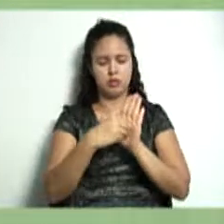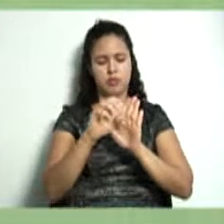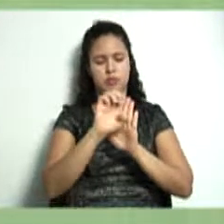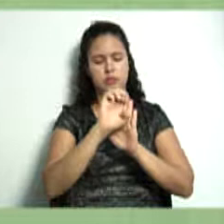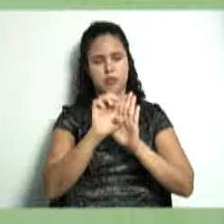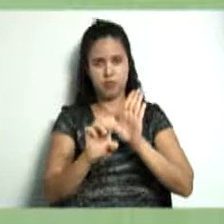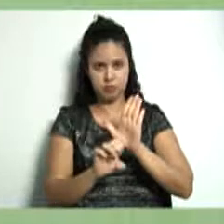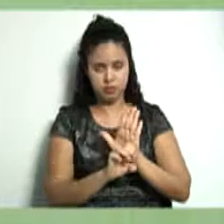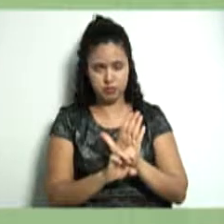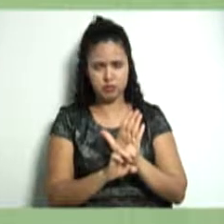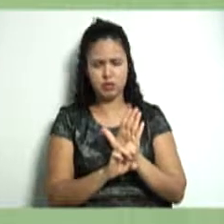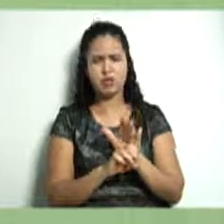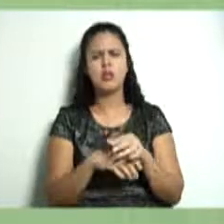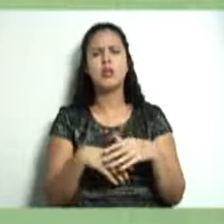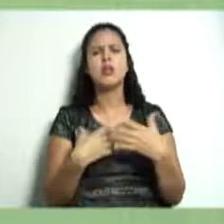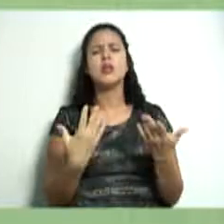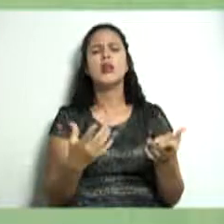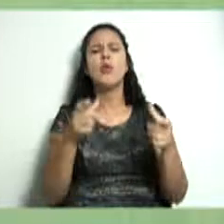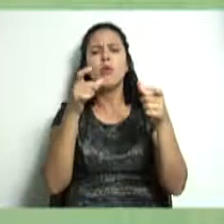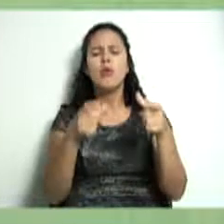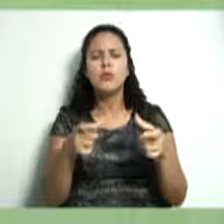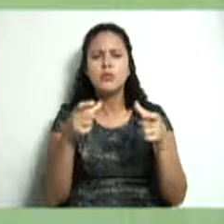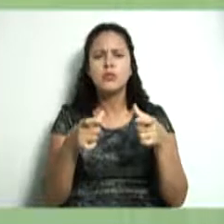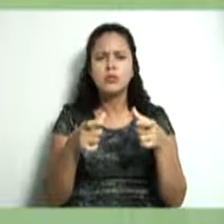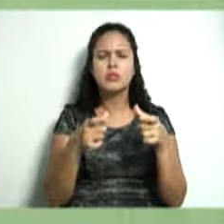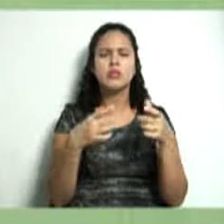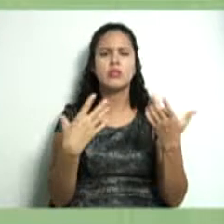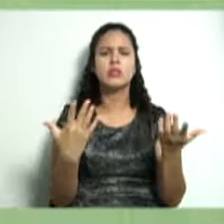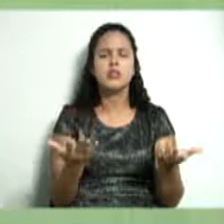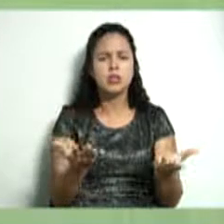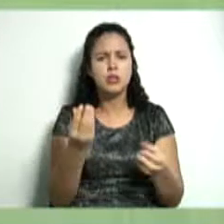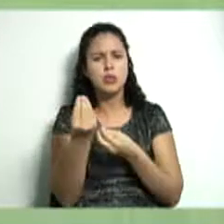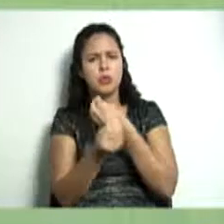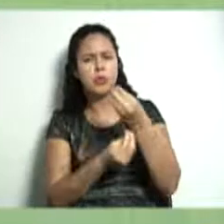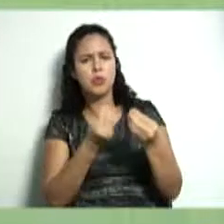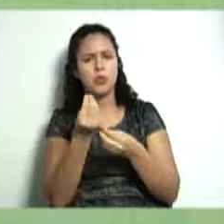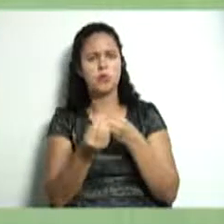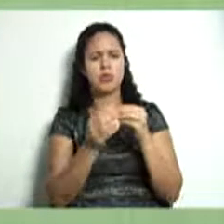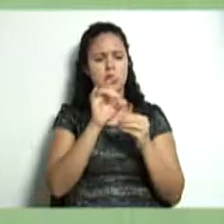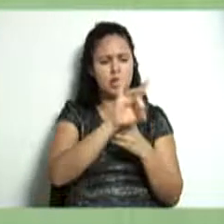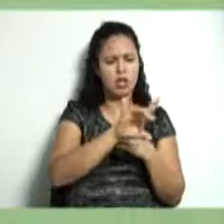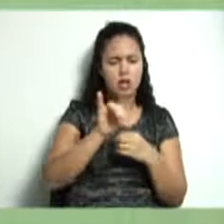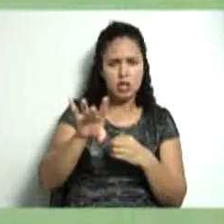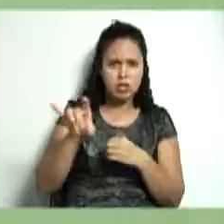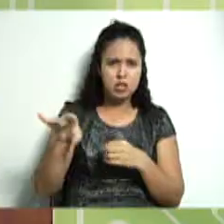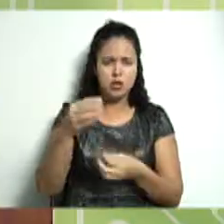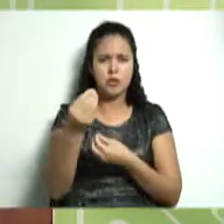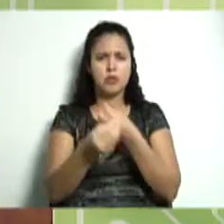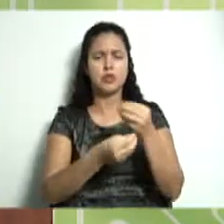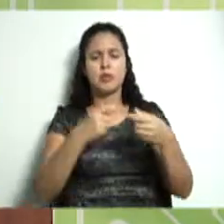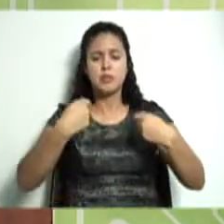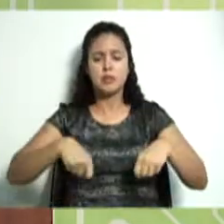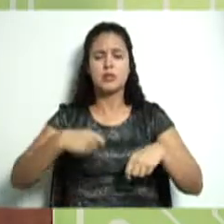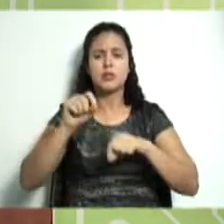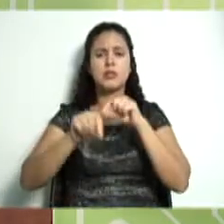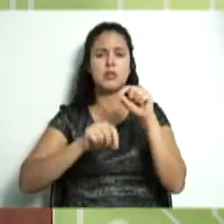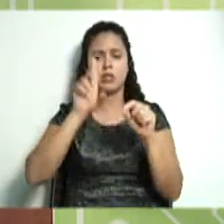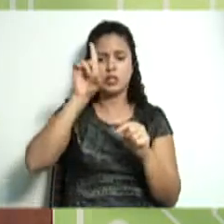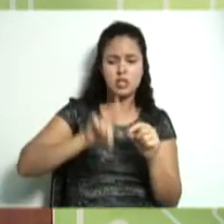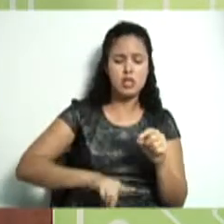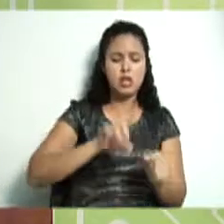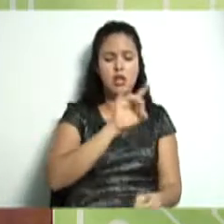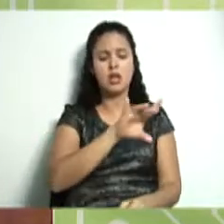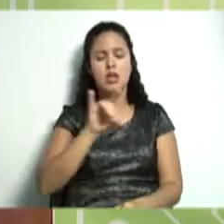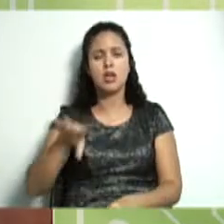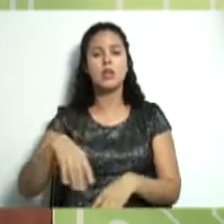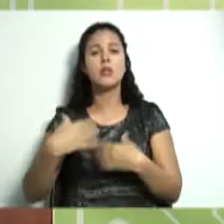perguntar, professora, aonde está definido? Qual que é a parcela de cada um, qual é o direito de cada um, qual o dever de cada